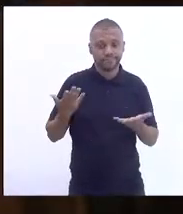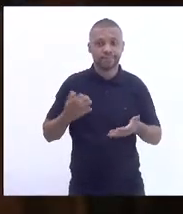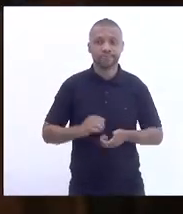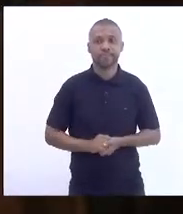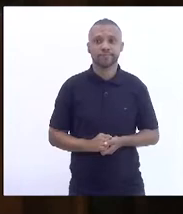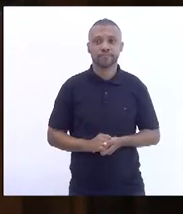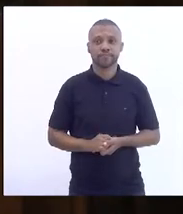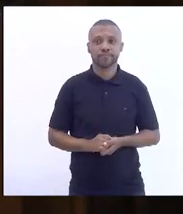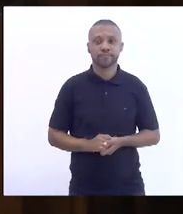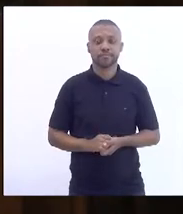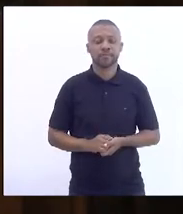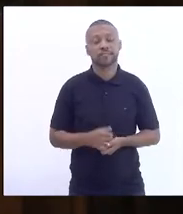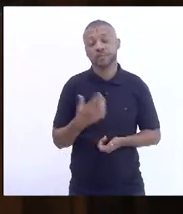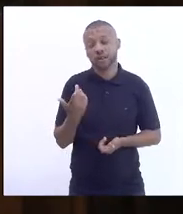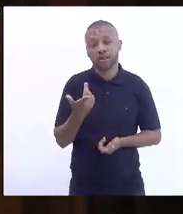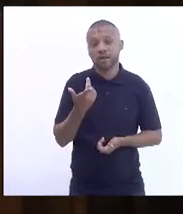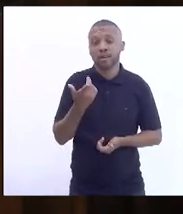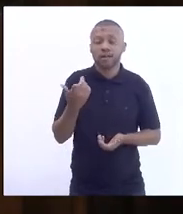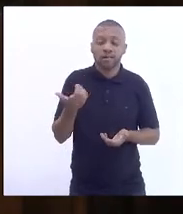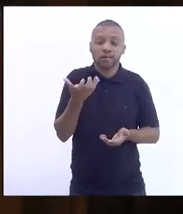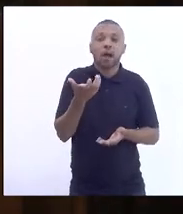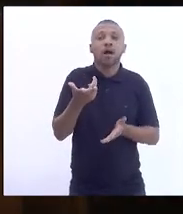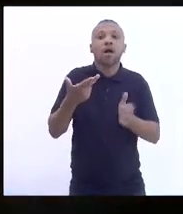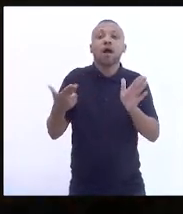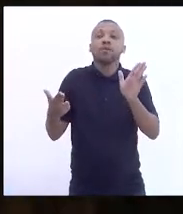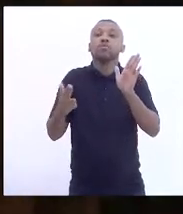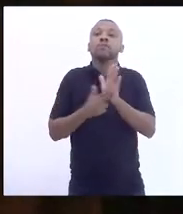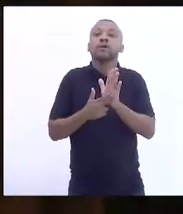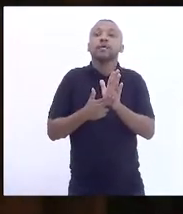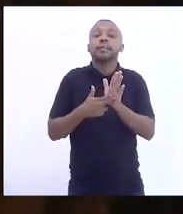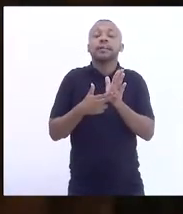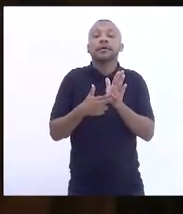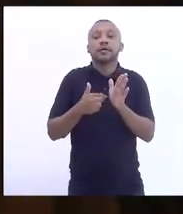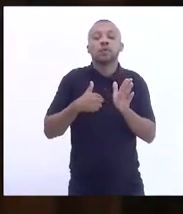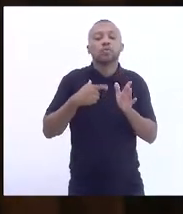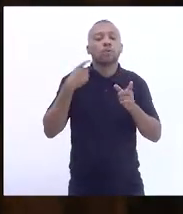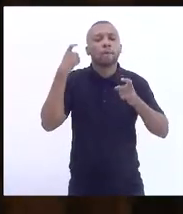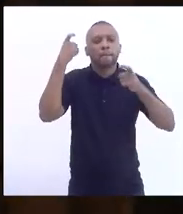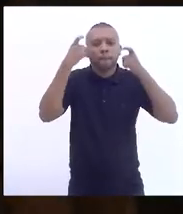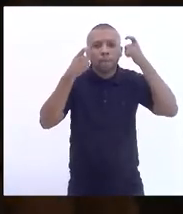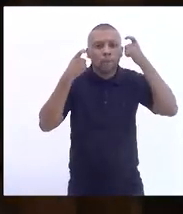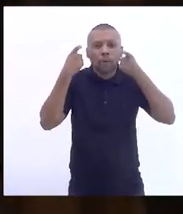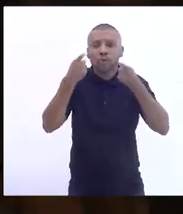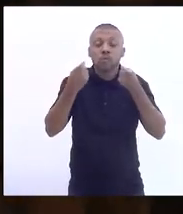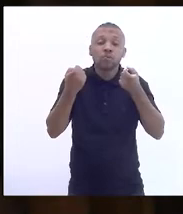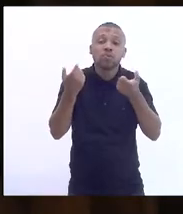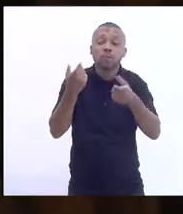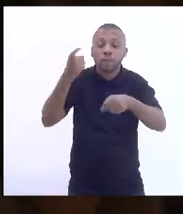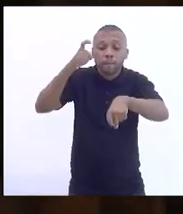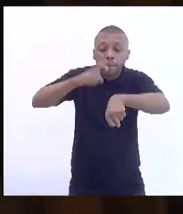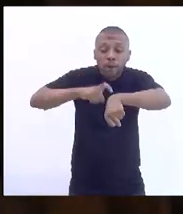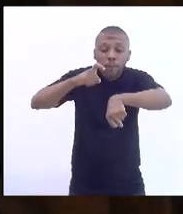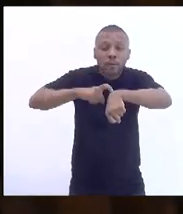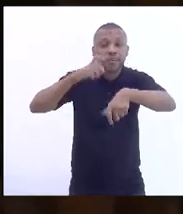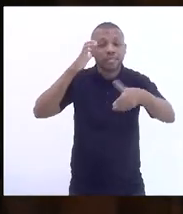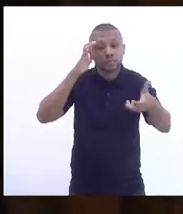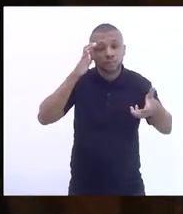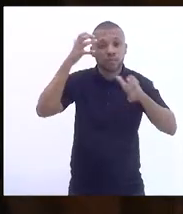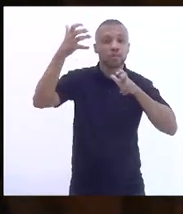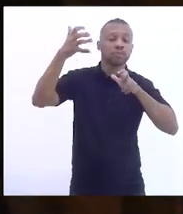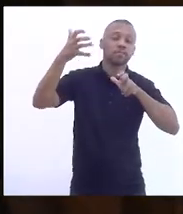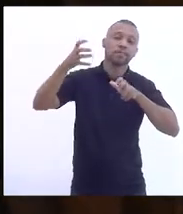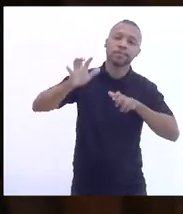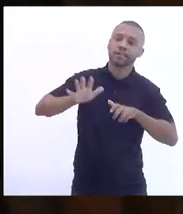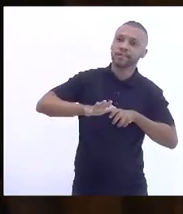eu quero confessar vocês que eu tô muito preocupado com a situação da favela tá situação da